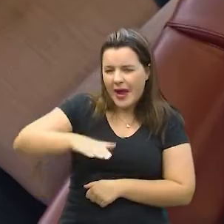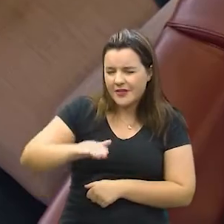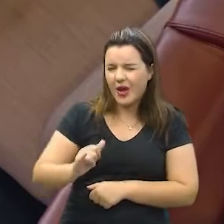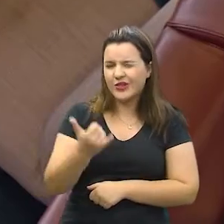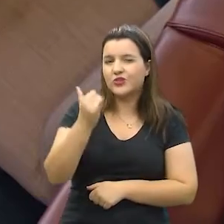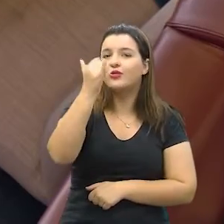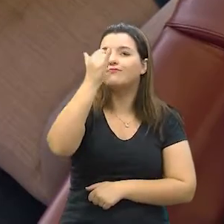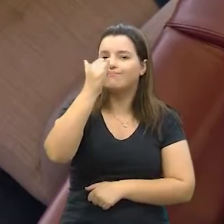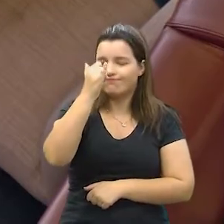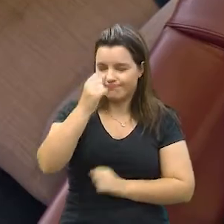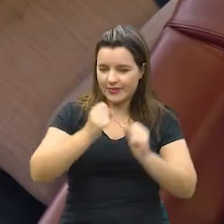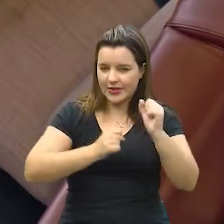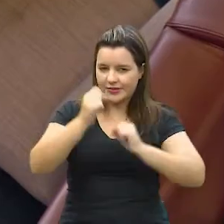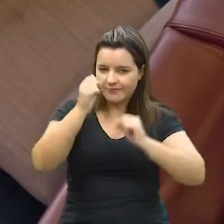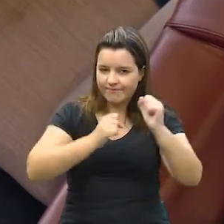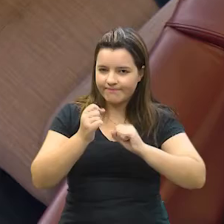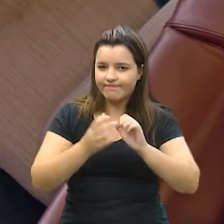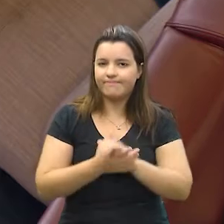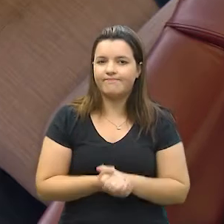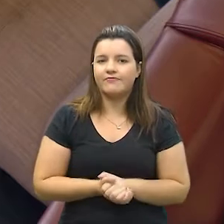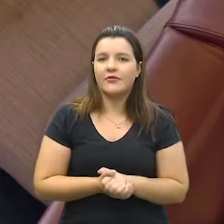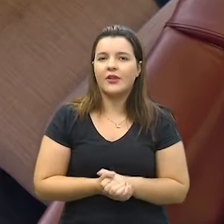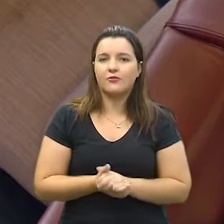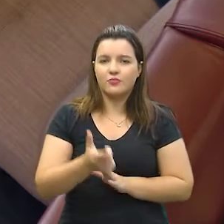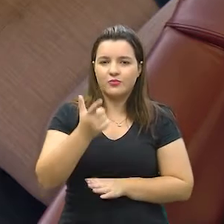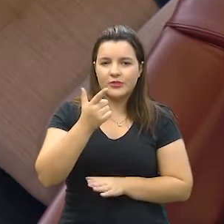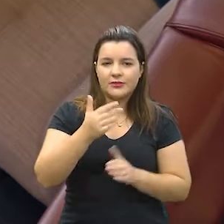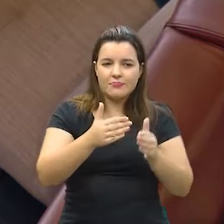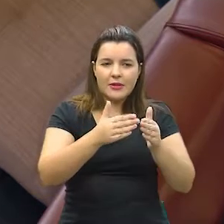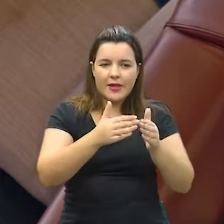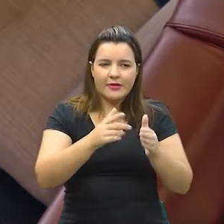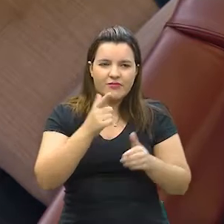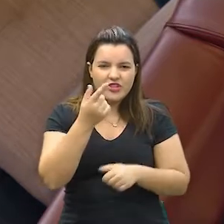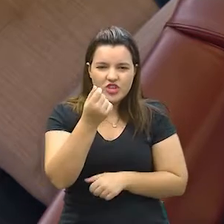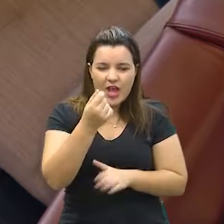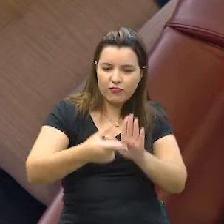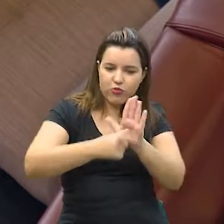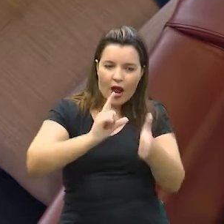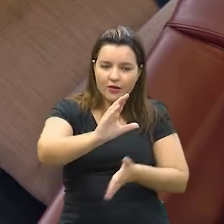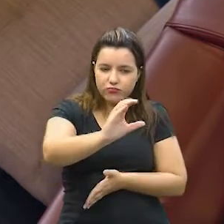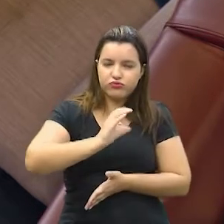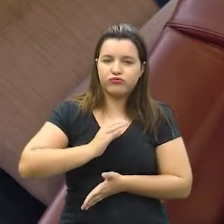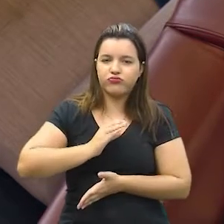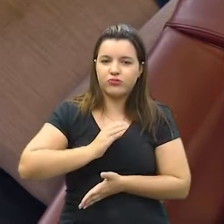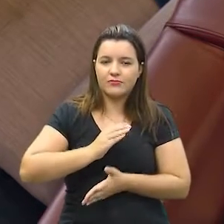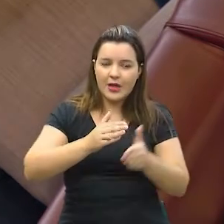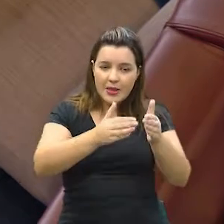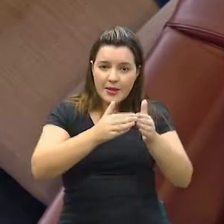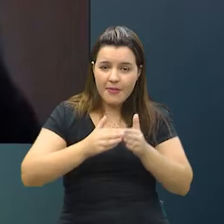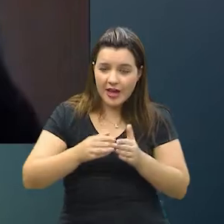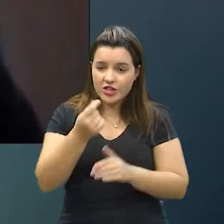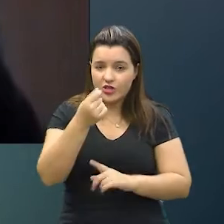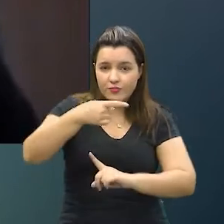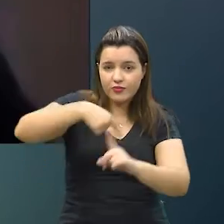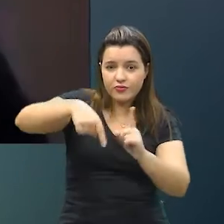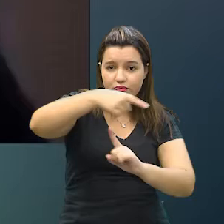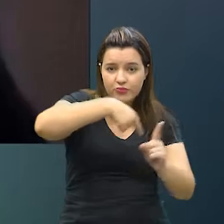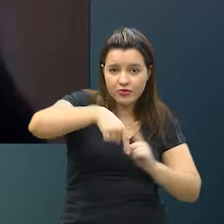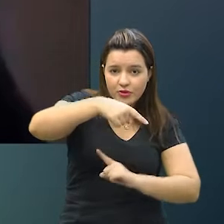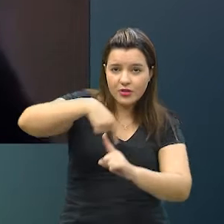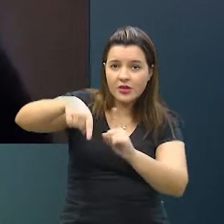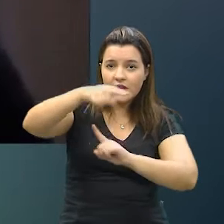Então, a gente consegue antecipação de recebíveis, empréstimos para capital de giro. Até agora, nós estamos implantando um empréstimo